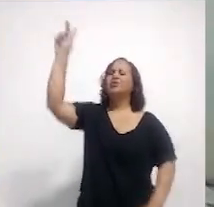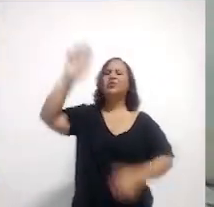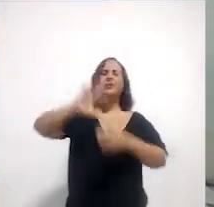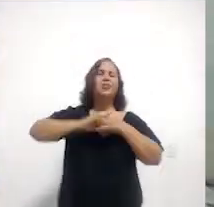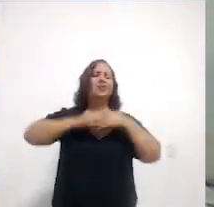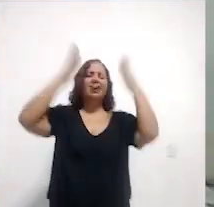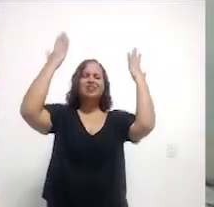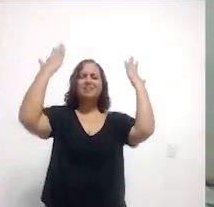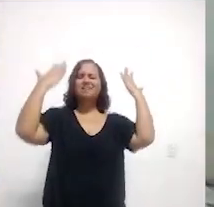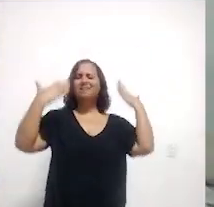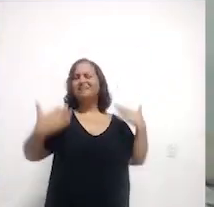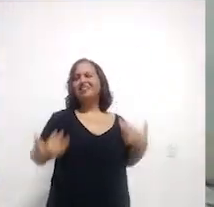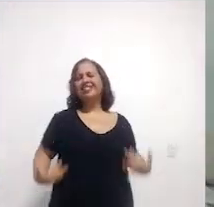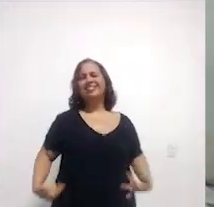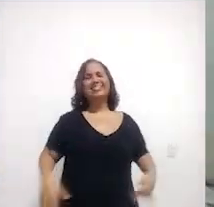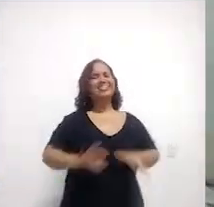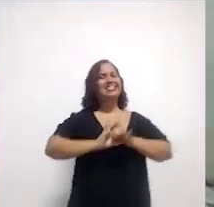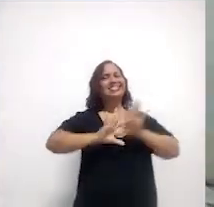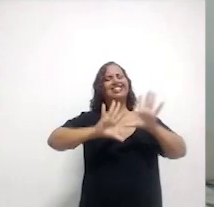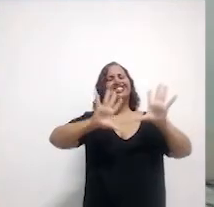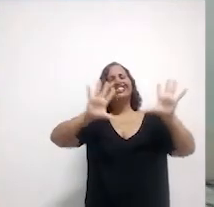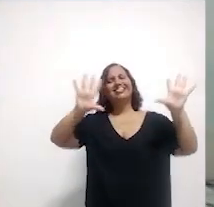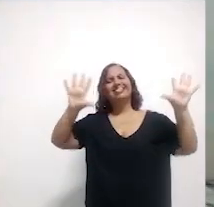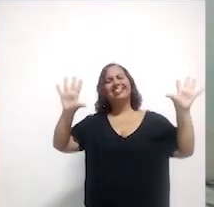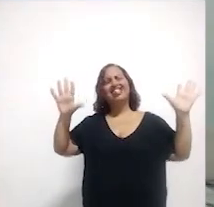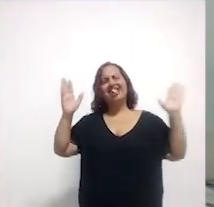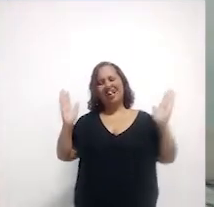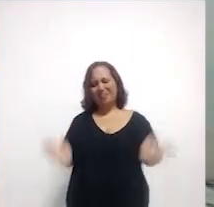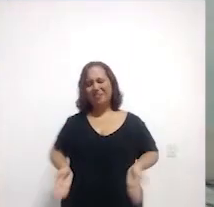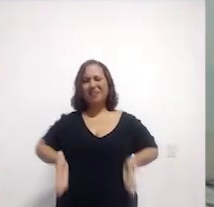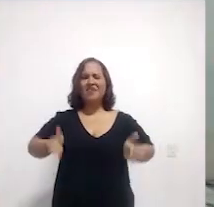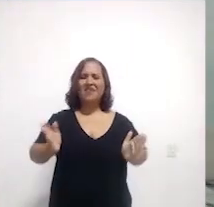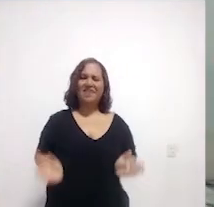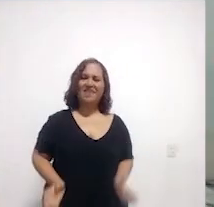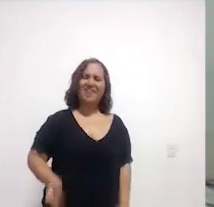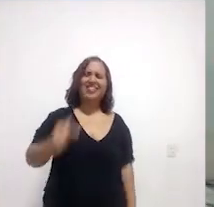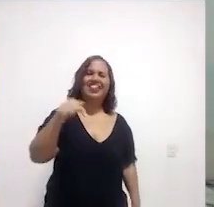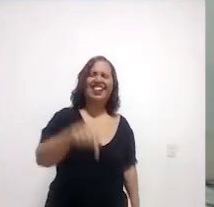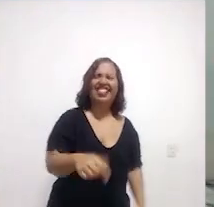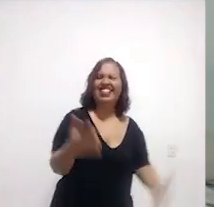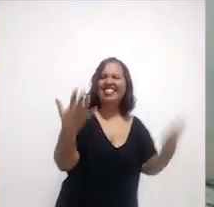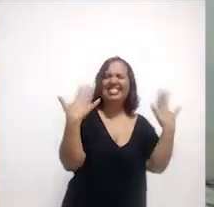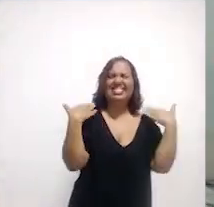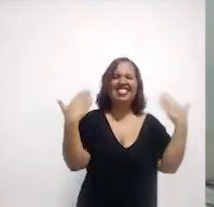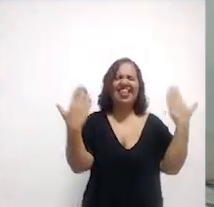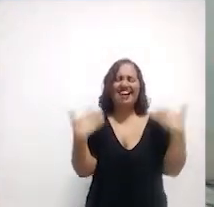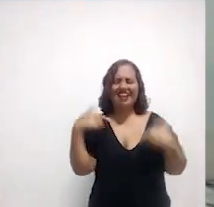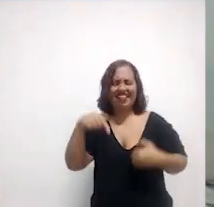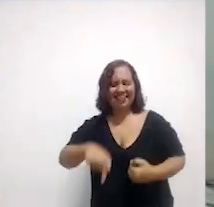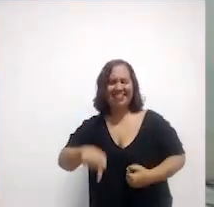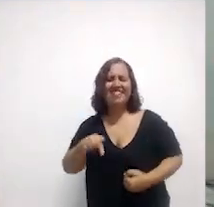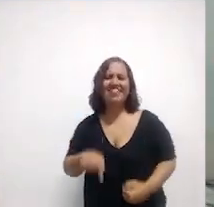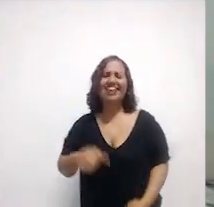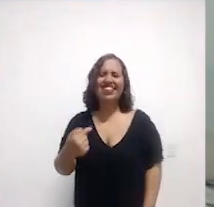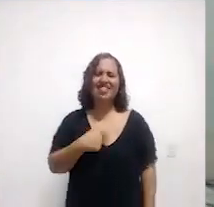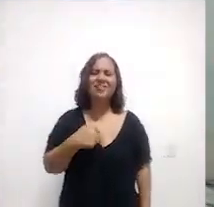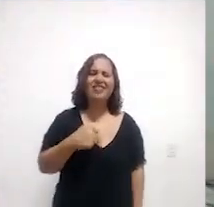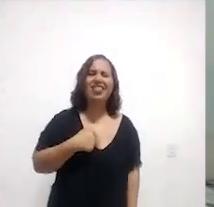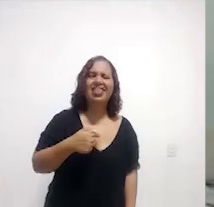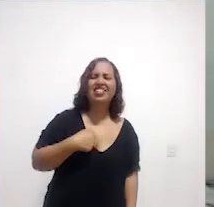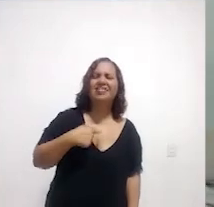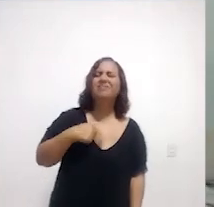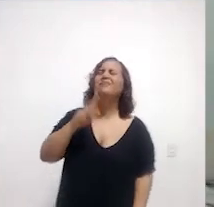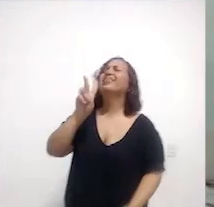bondade libertas meu ser no calor desse lugar.